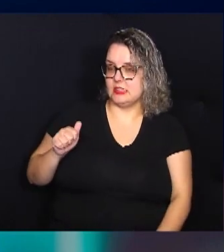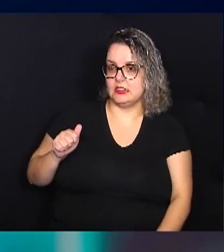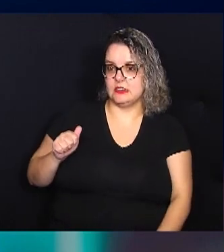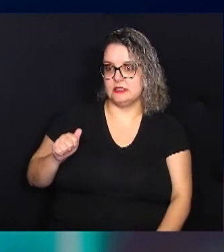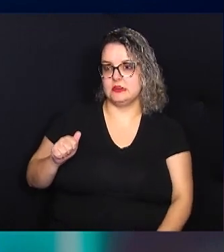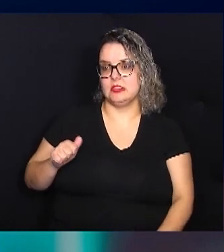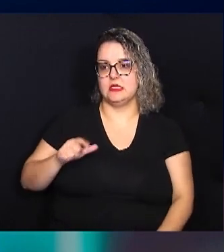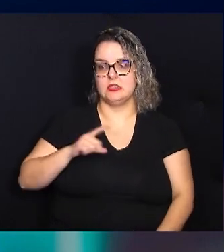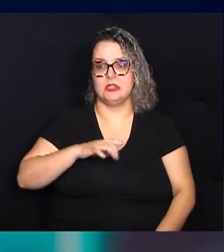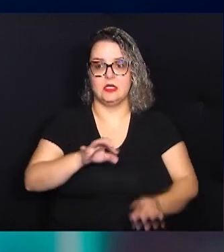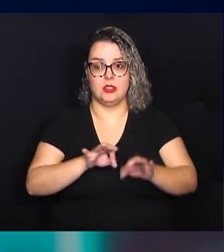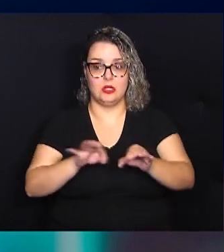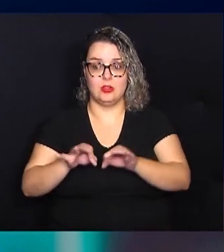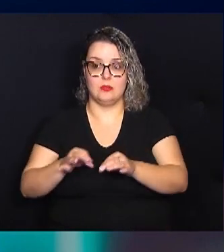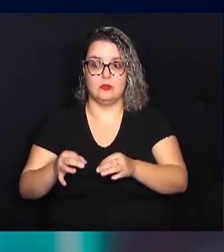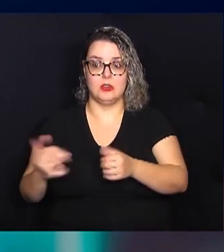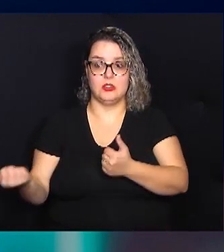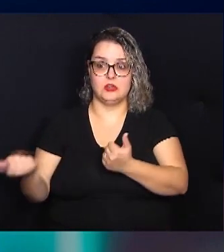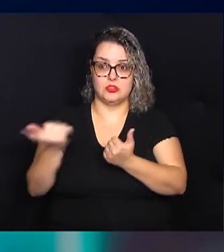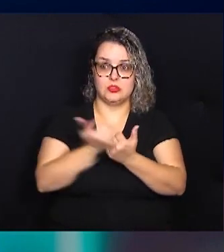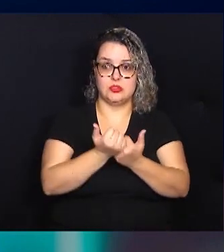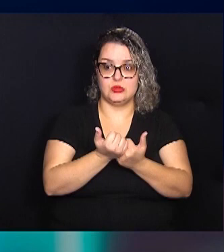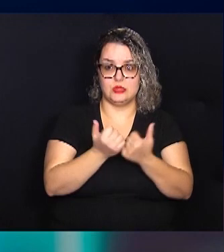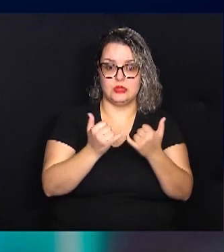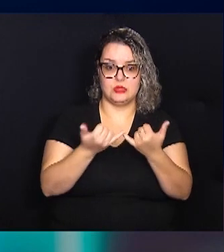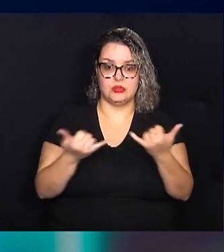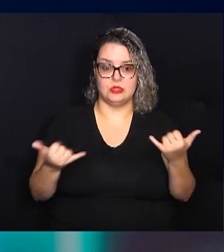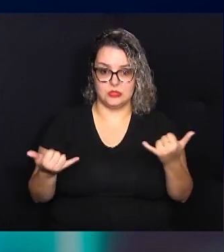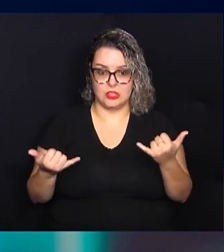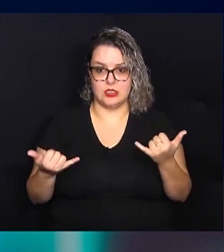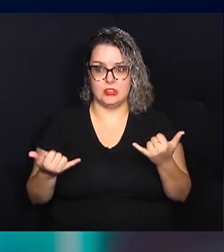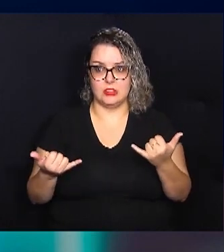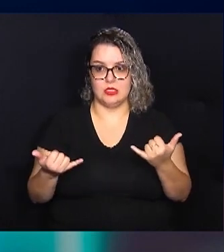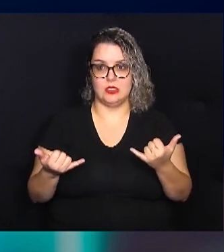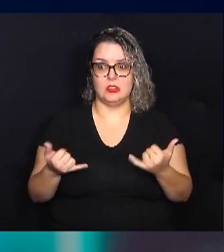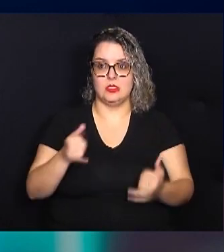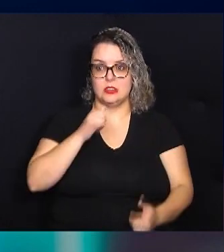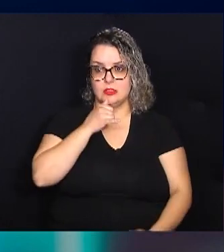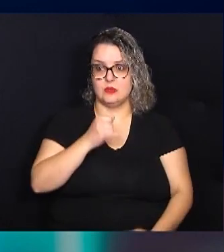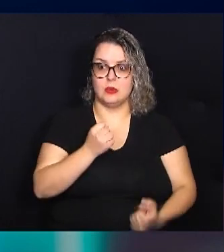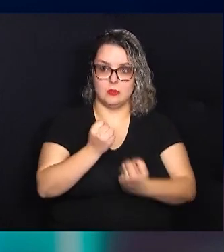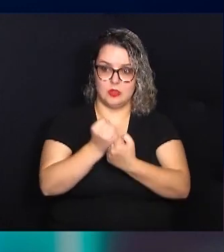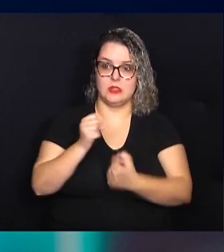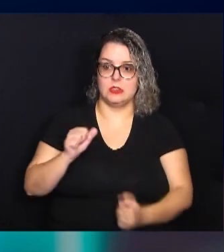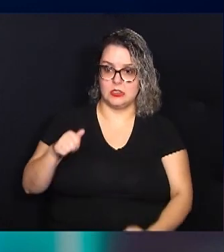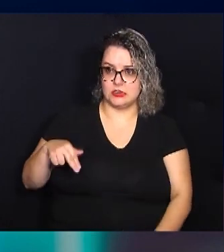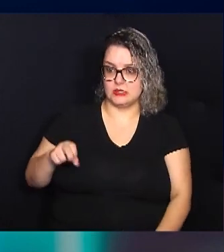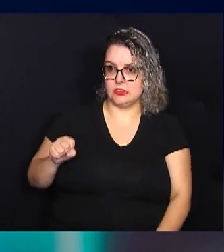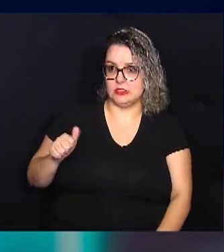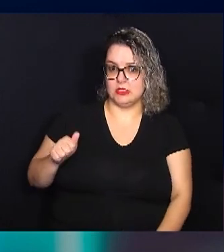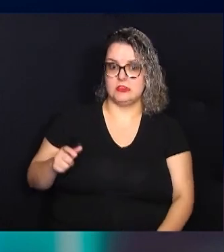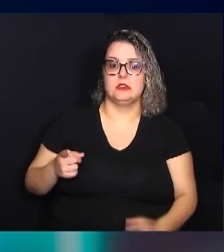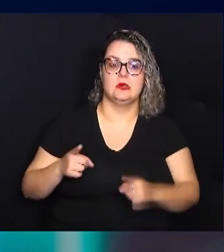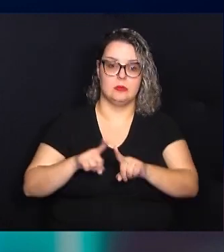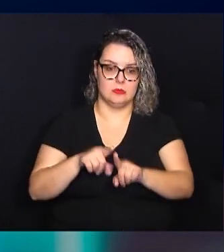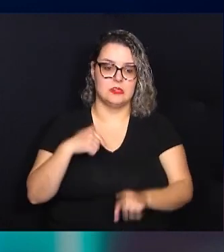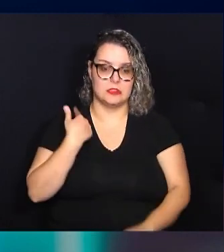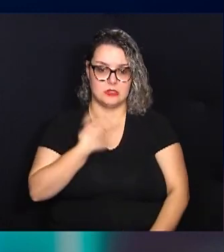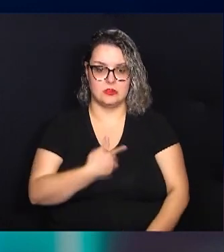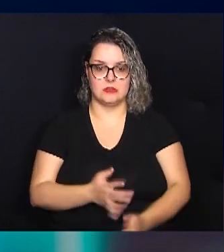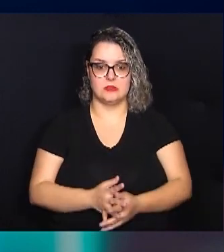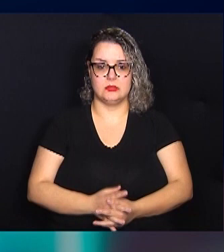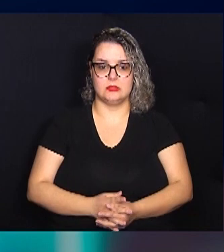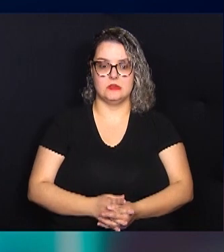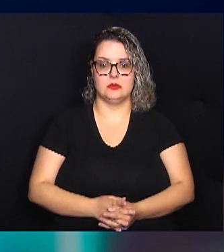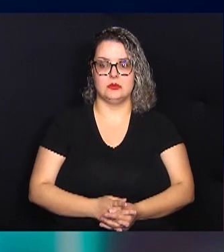projeto de andamento de substituição da rede elétrica de lá, e com apoio da Sanasa, que é uma grande parceira nossa.